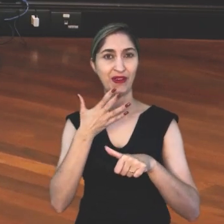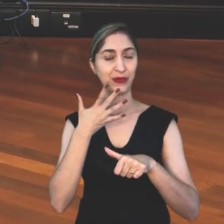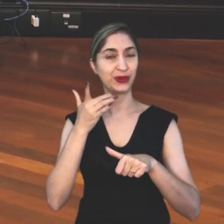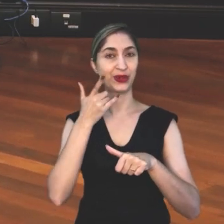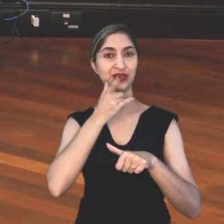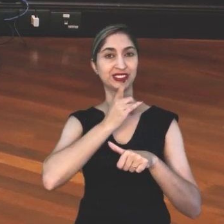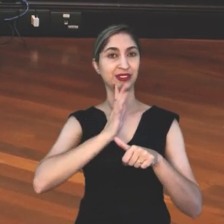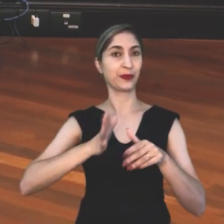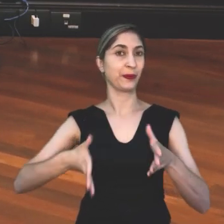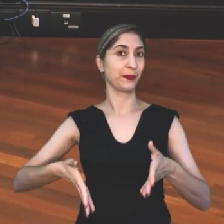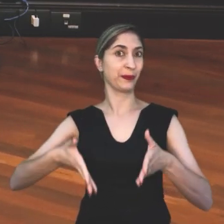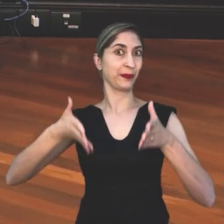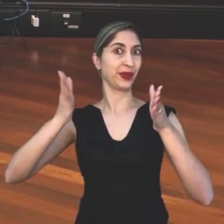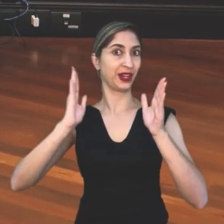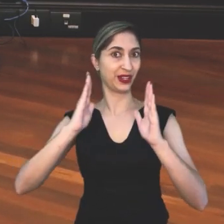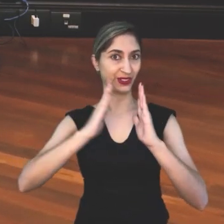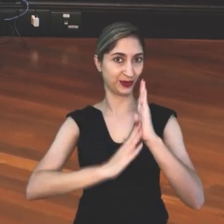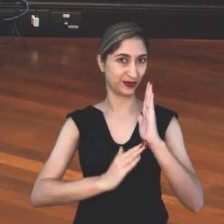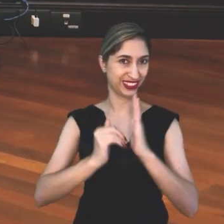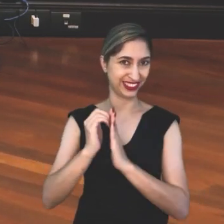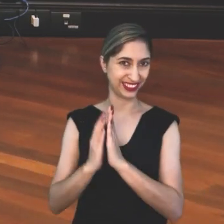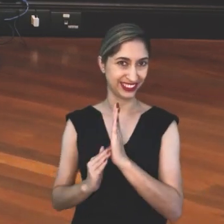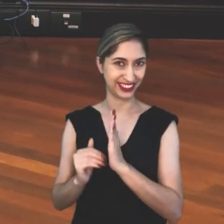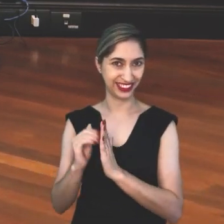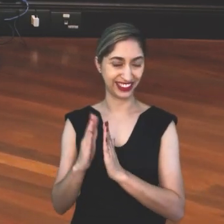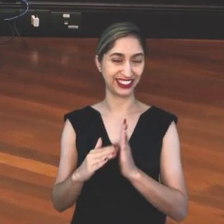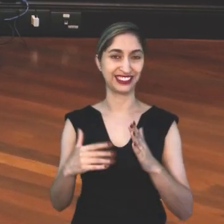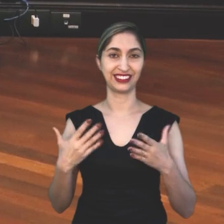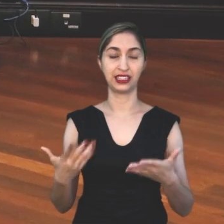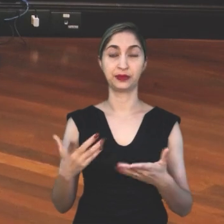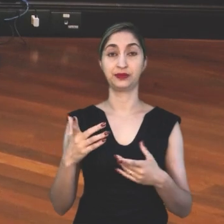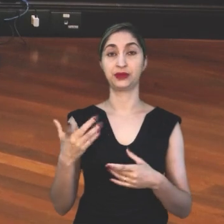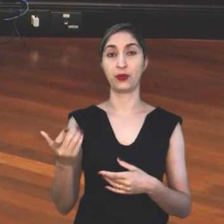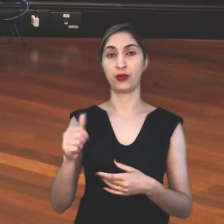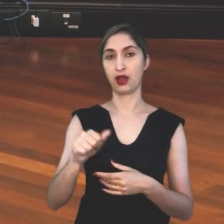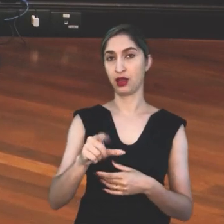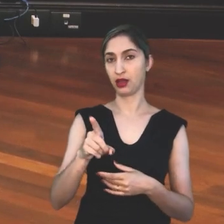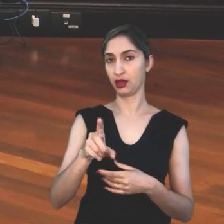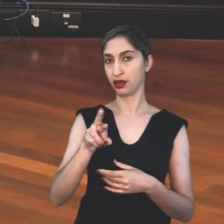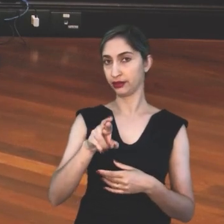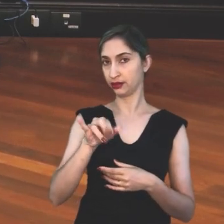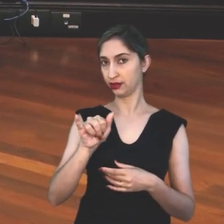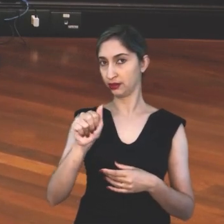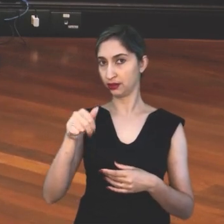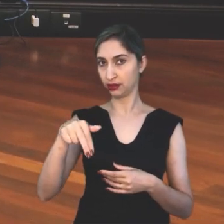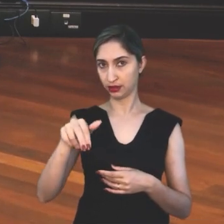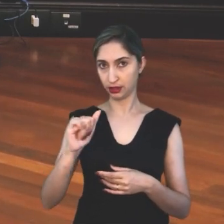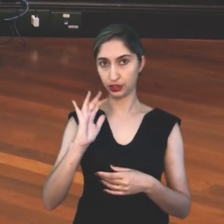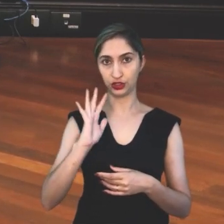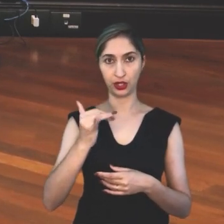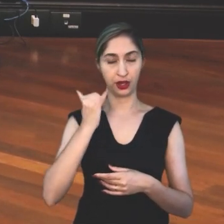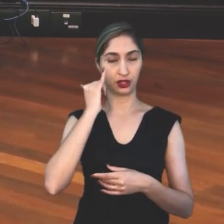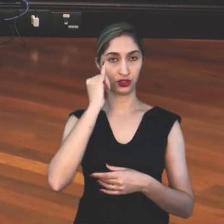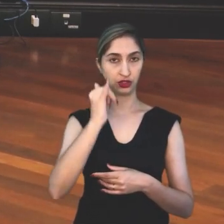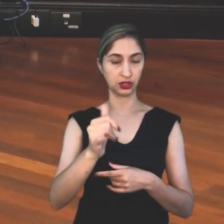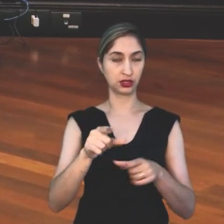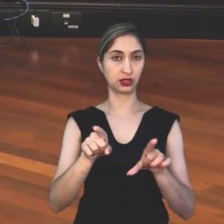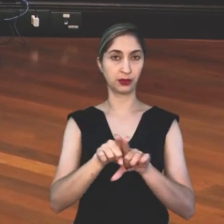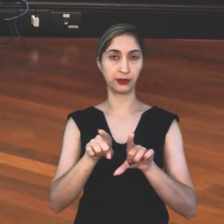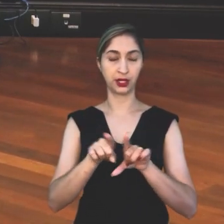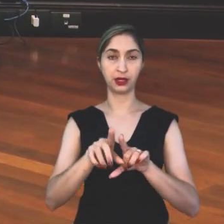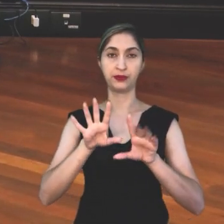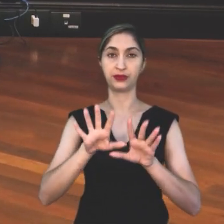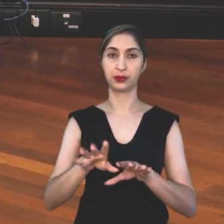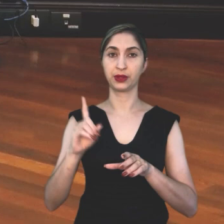pigmento para pintar um edifício inteiro, por exemplo, sabe? Então também tem essa coisa. E pegando bastante do que a Adri falou,